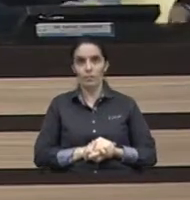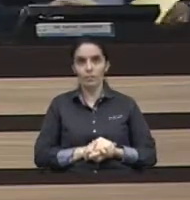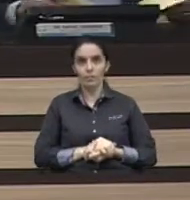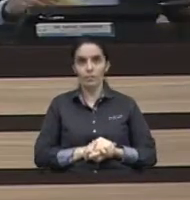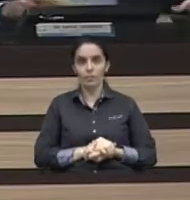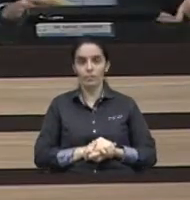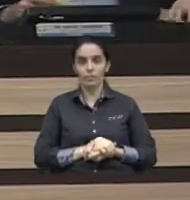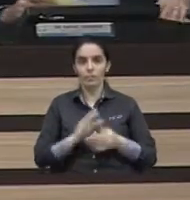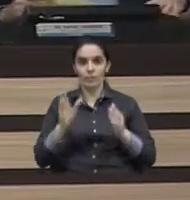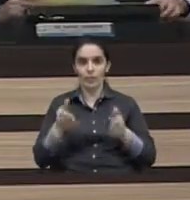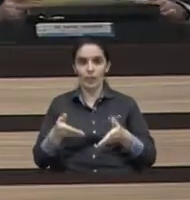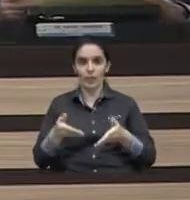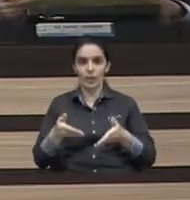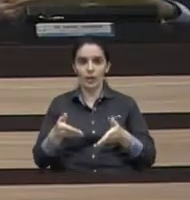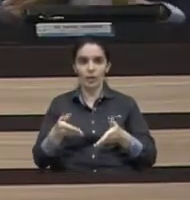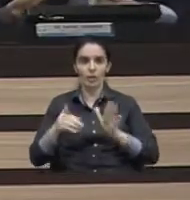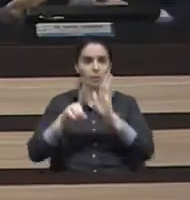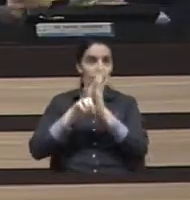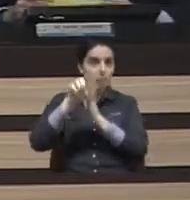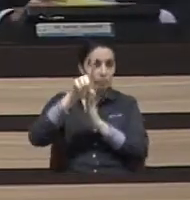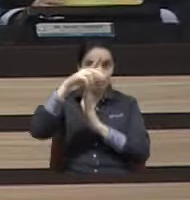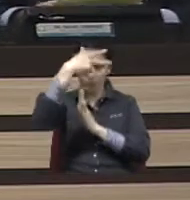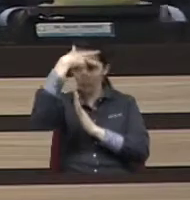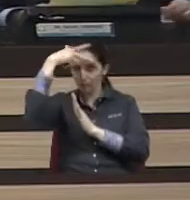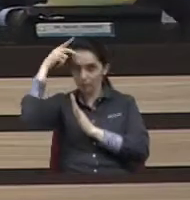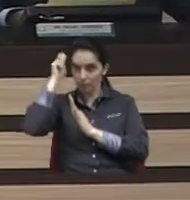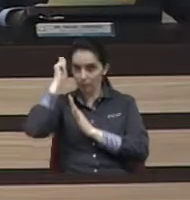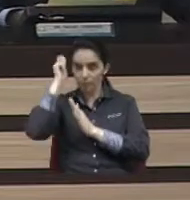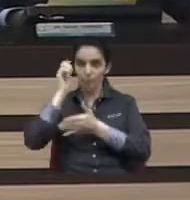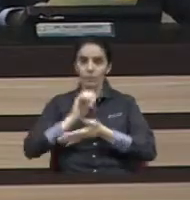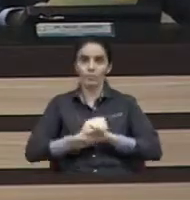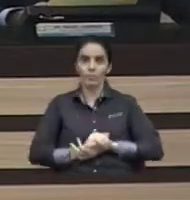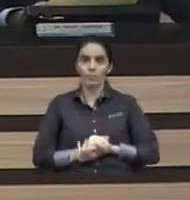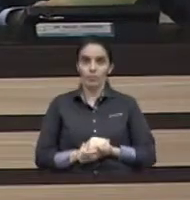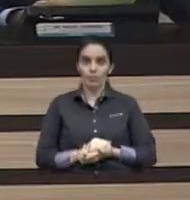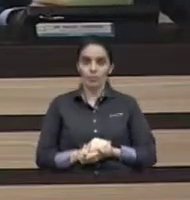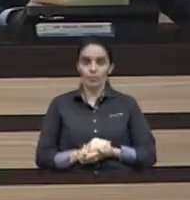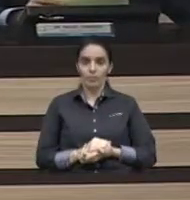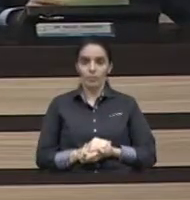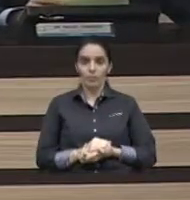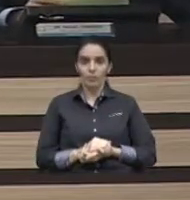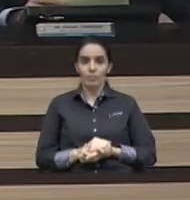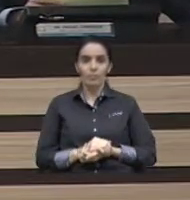Presidente, passamos agora aos requerimentos. Pois não.